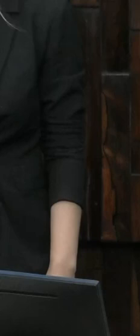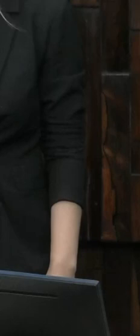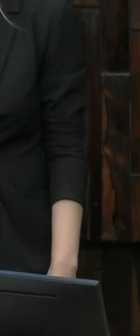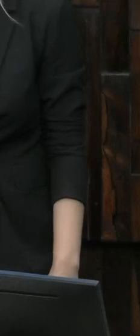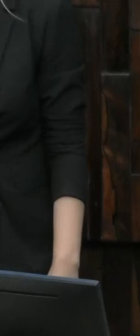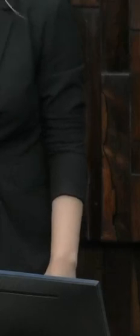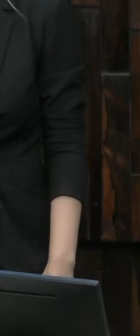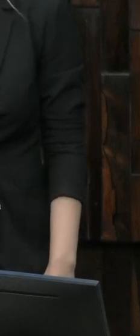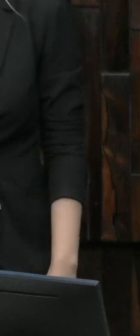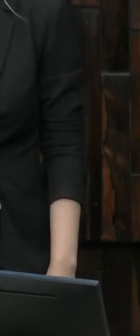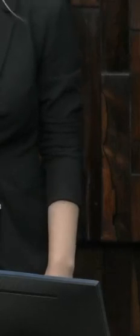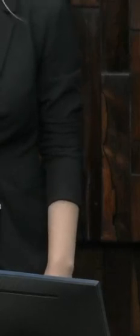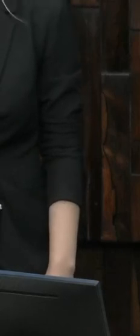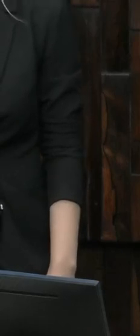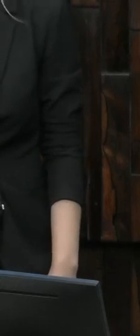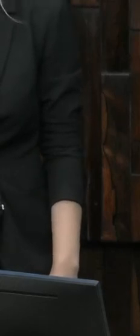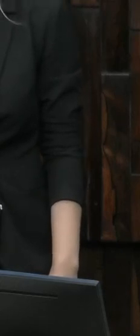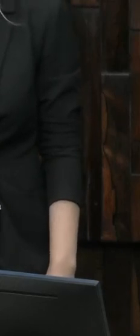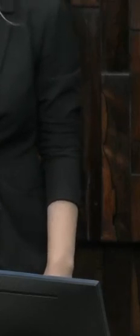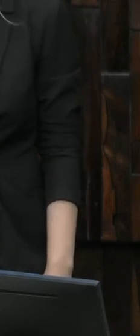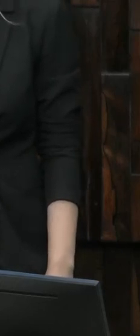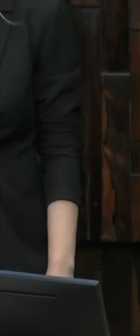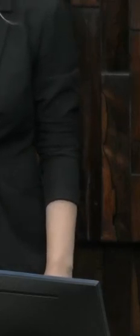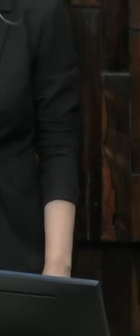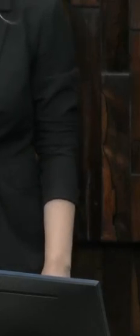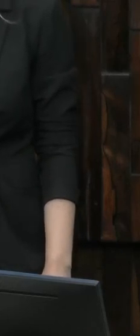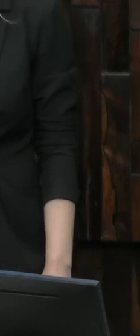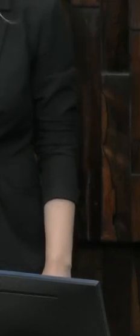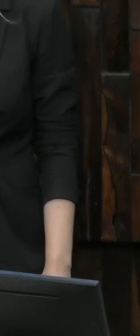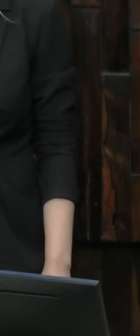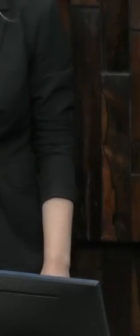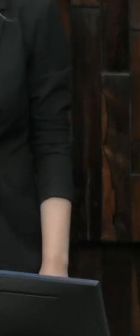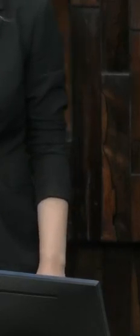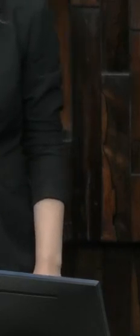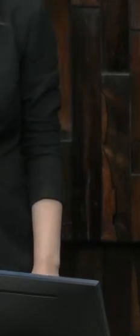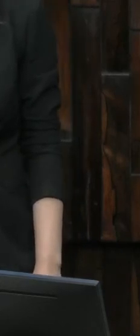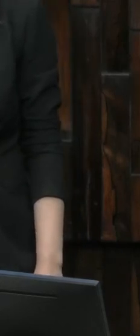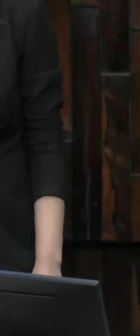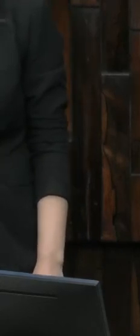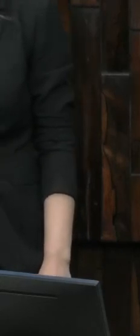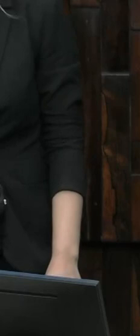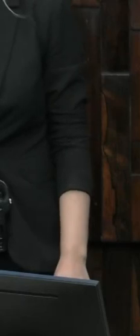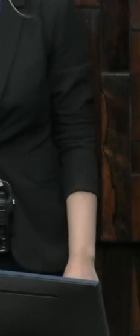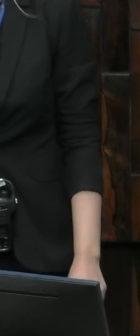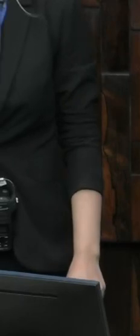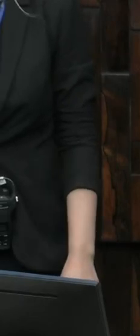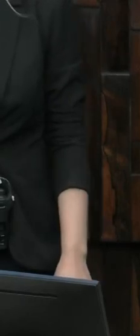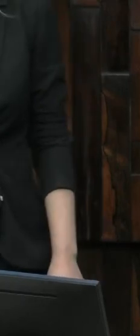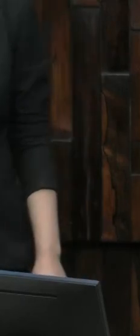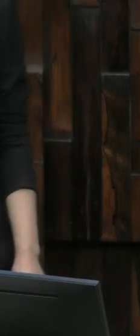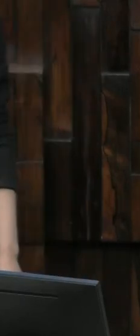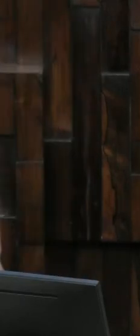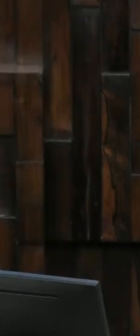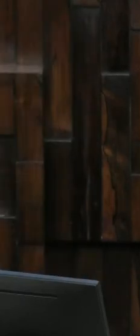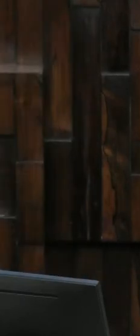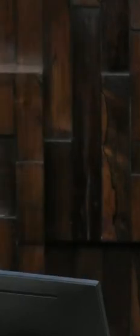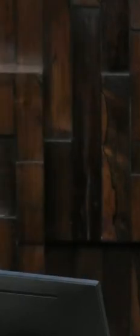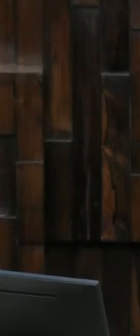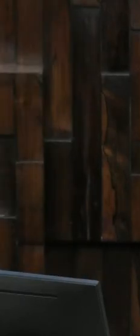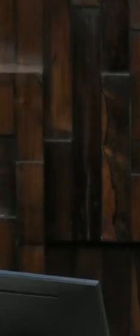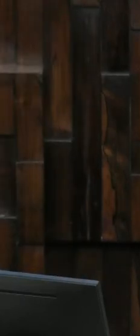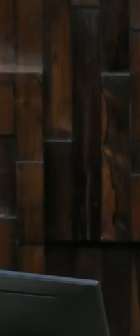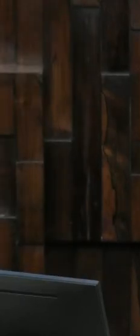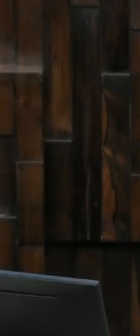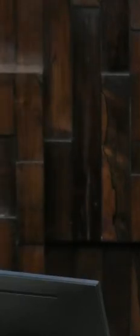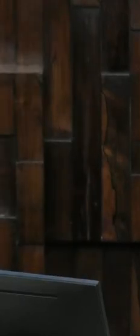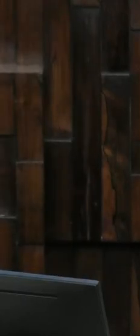uma responsabilidade, um jovem que teve uma responsabilidade muito jovem e está se mantendo isso, tá? Meus